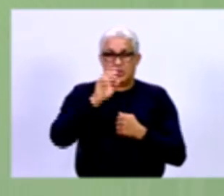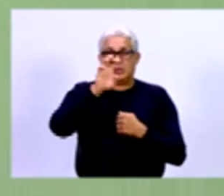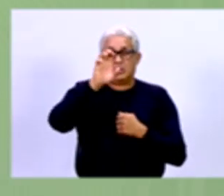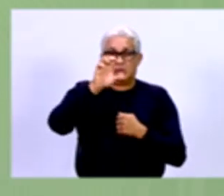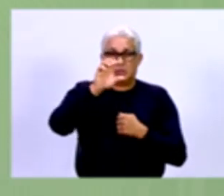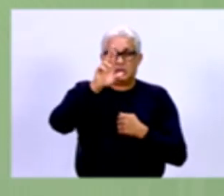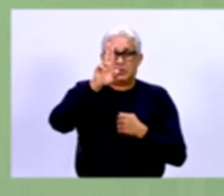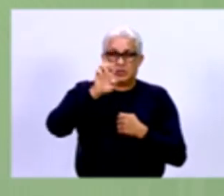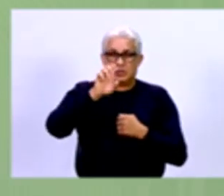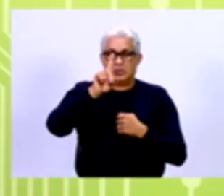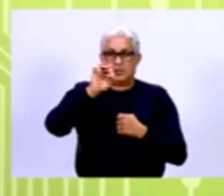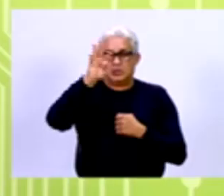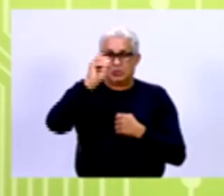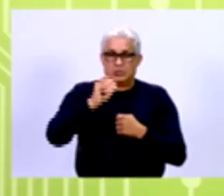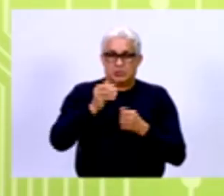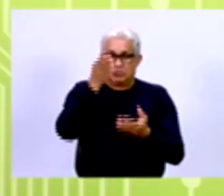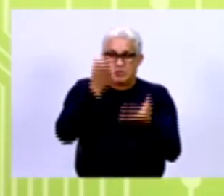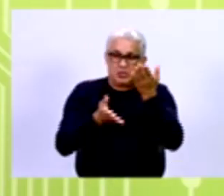como no padrão